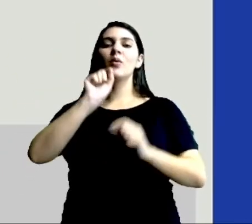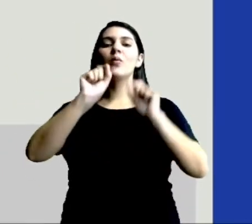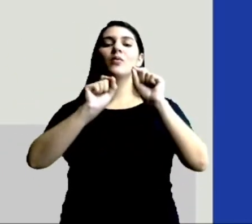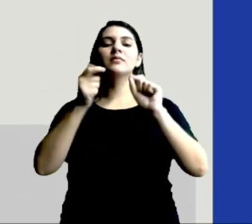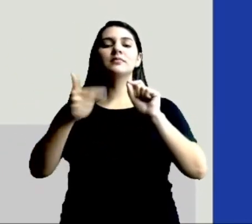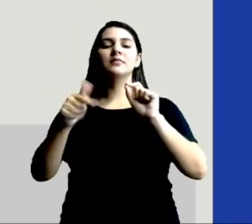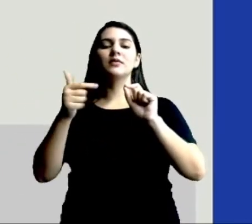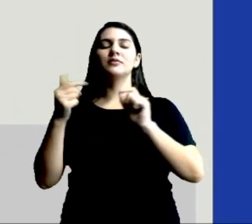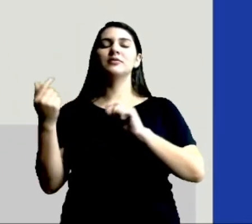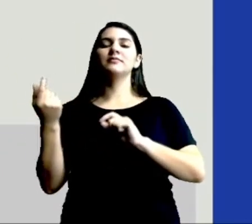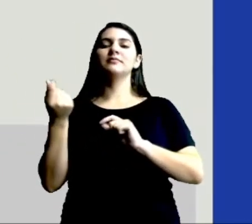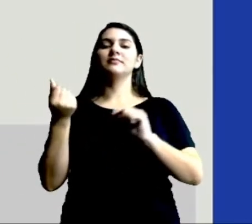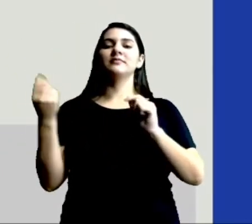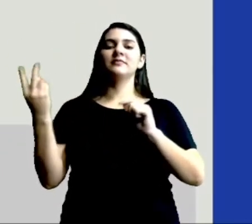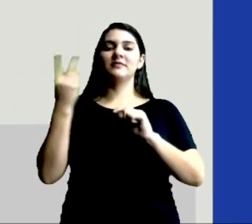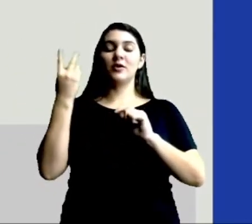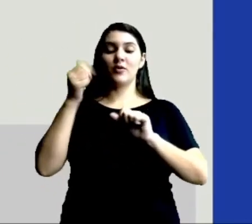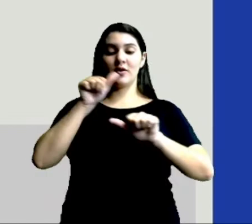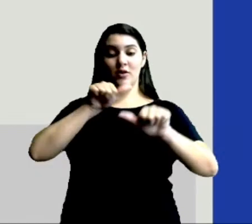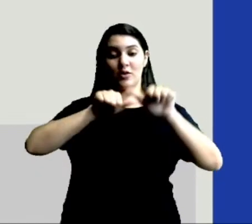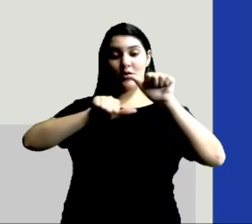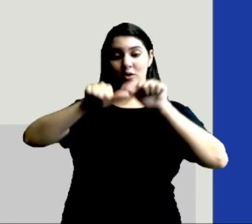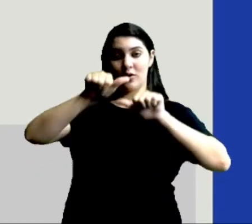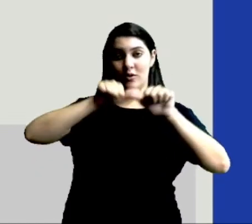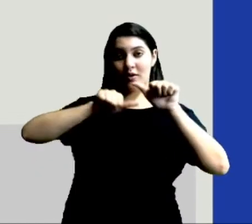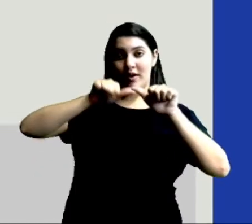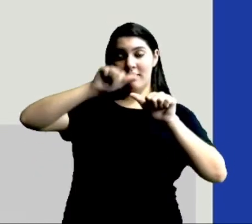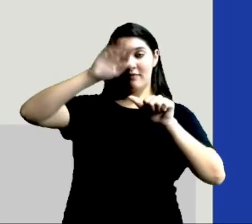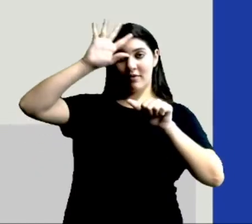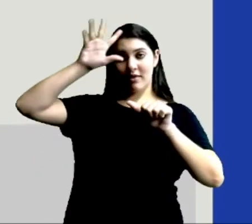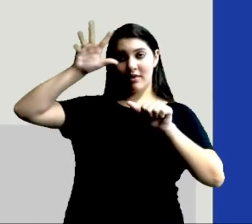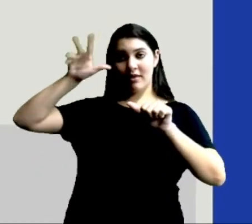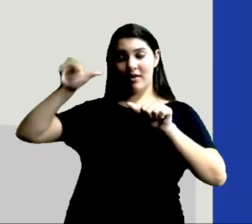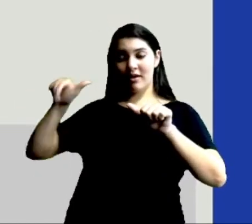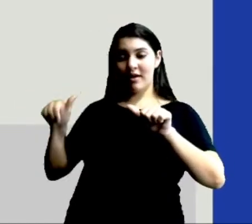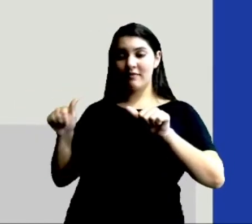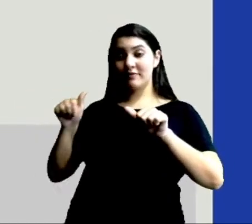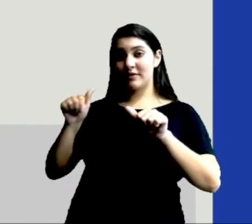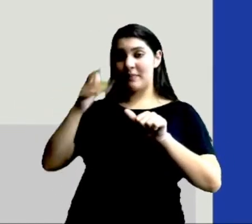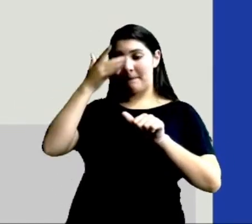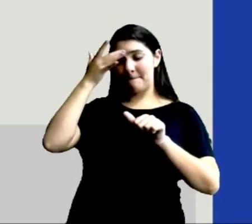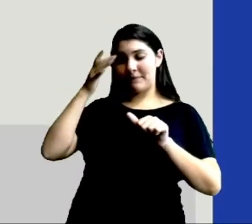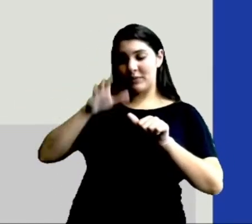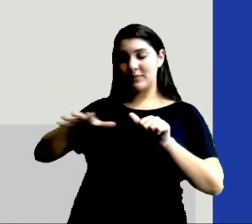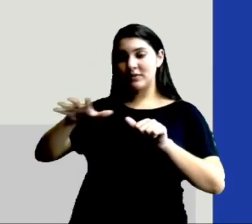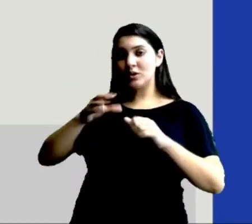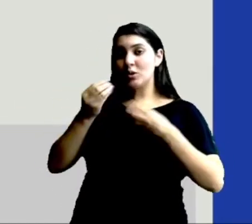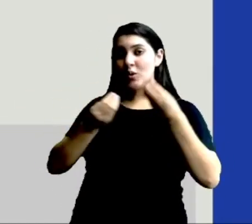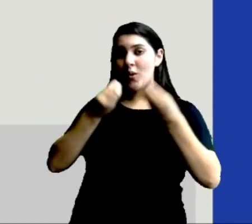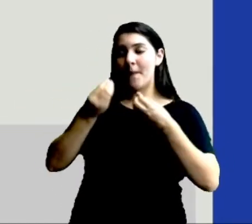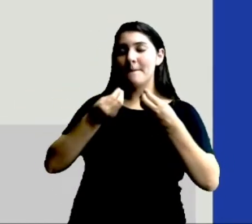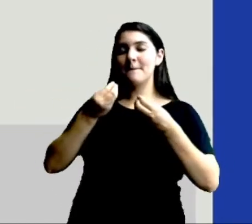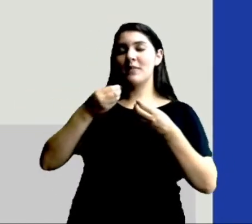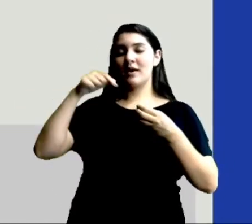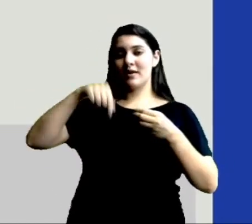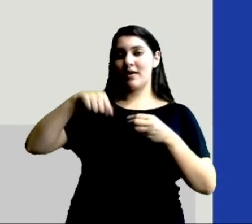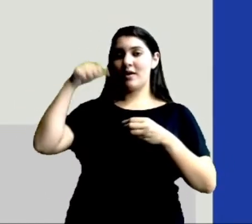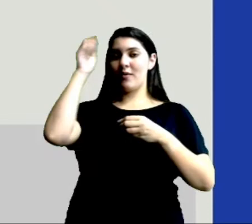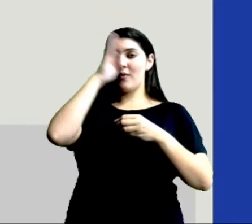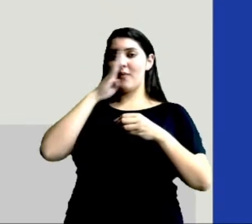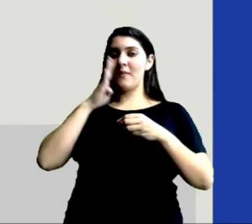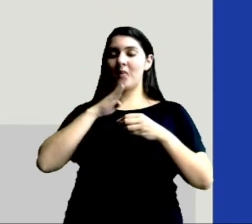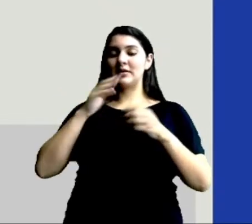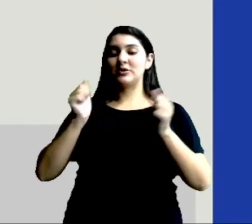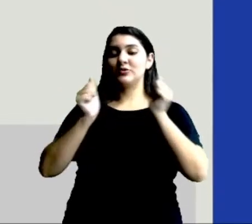de mercado, trocavam na África por seres humanos. Como o Brasil era colônia de Portugal, então eles